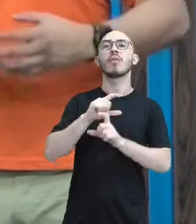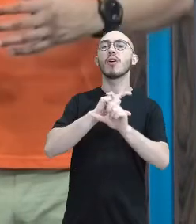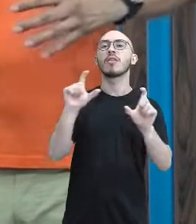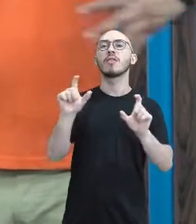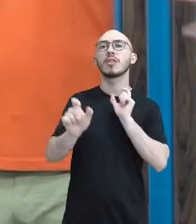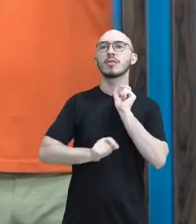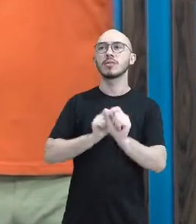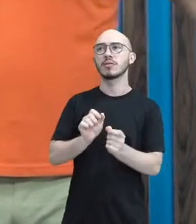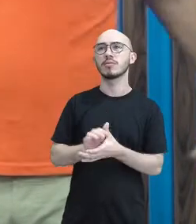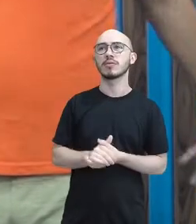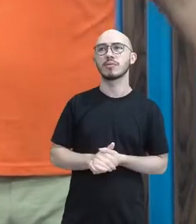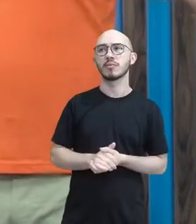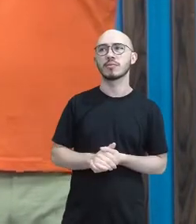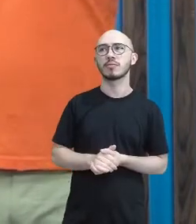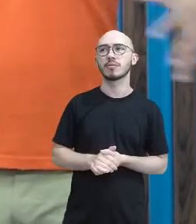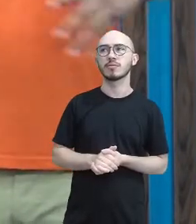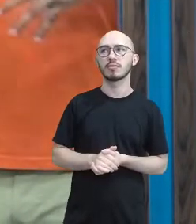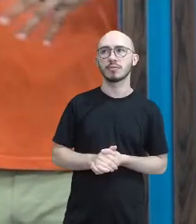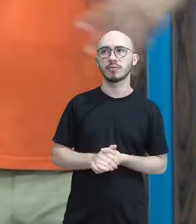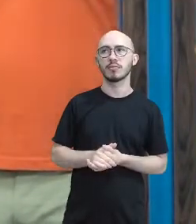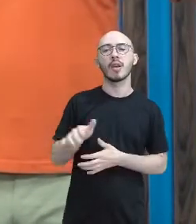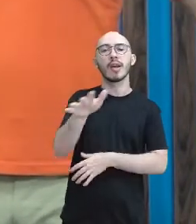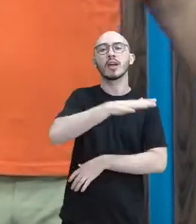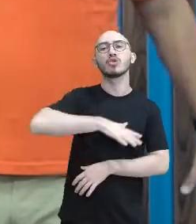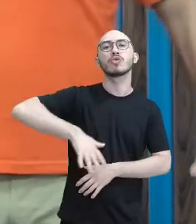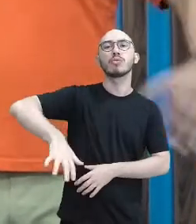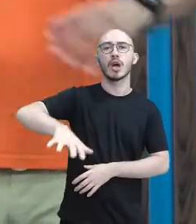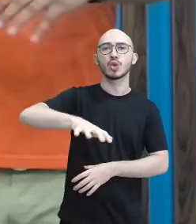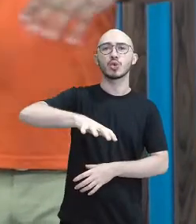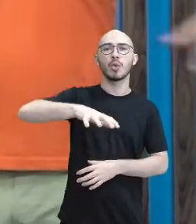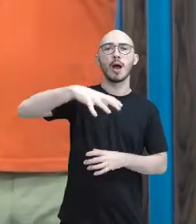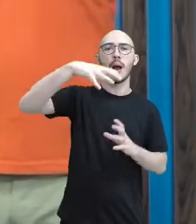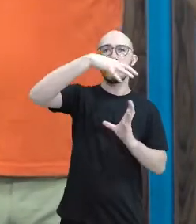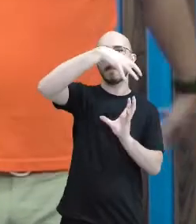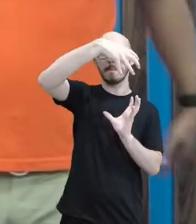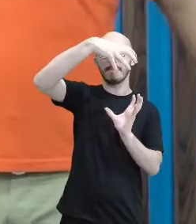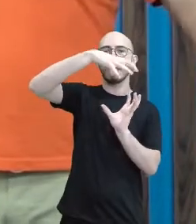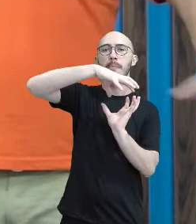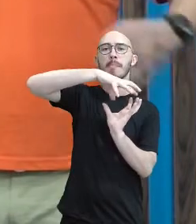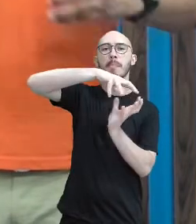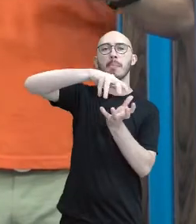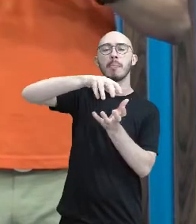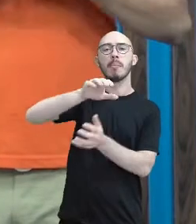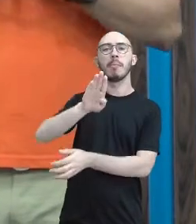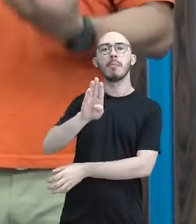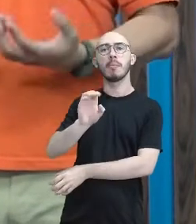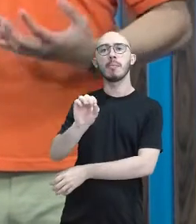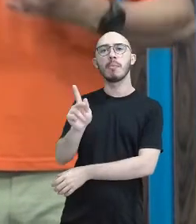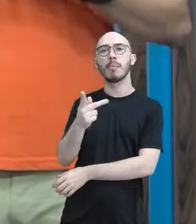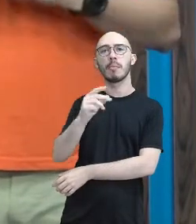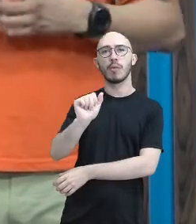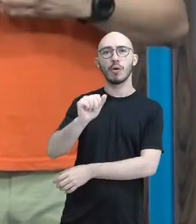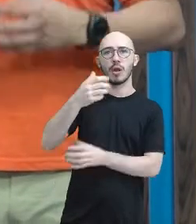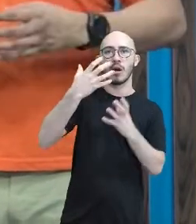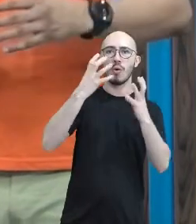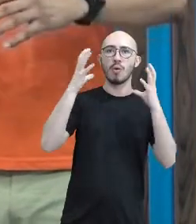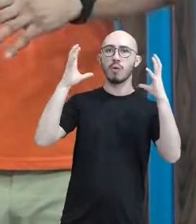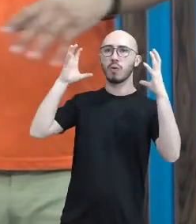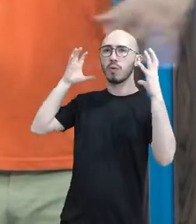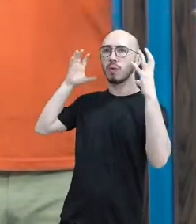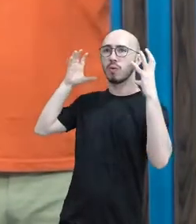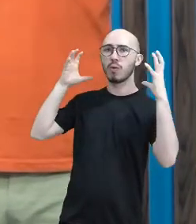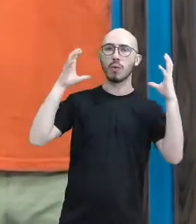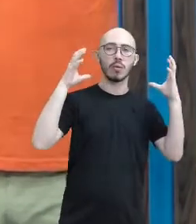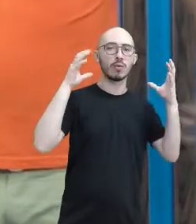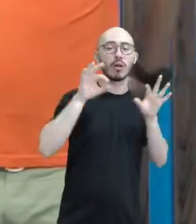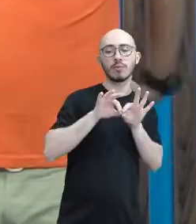de bubble space, ou seja, espaço bolha, ou personal space. Ou seja, na cabeça deles, cada pessoa tem direito a um